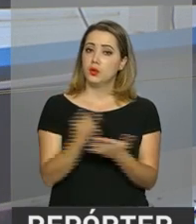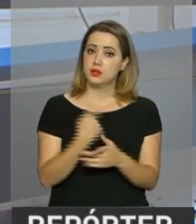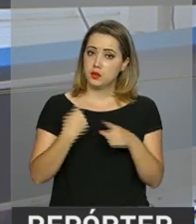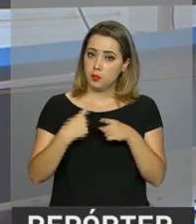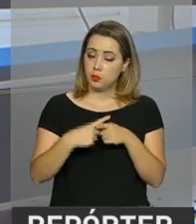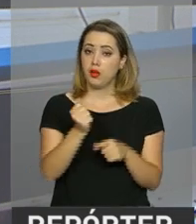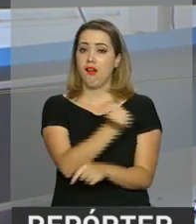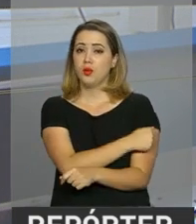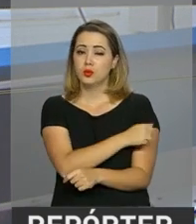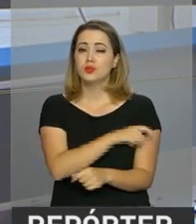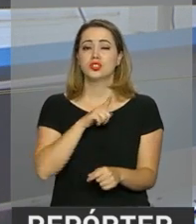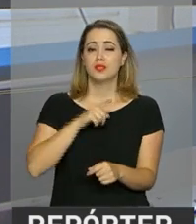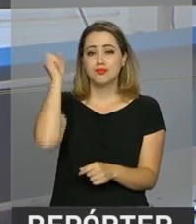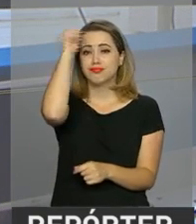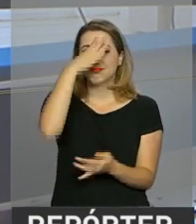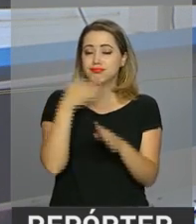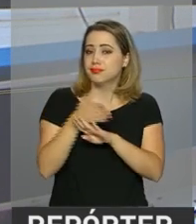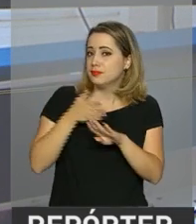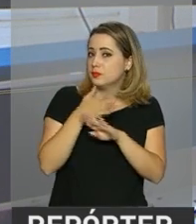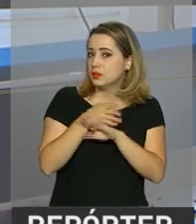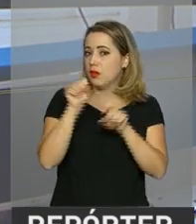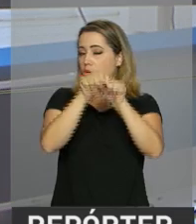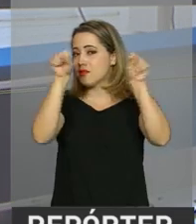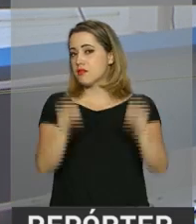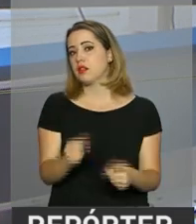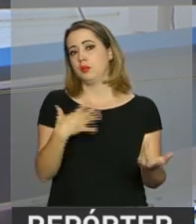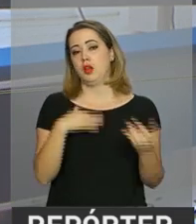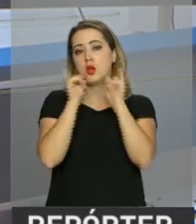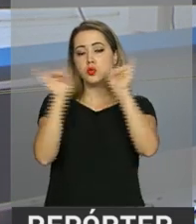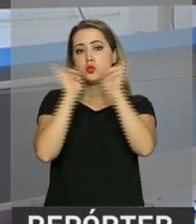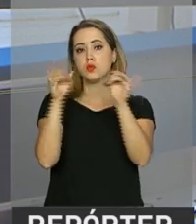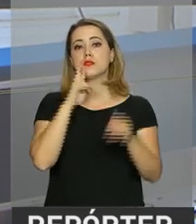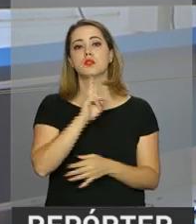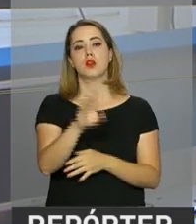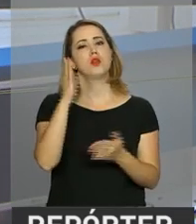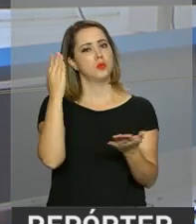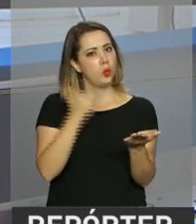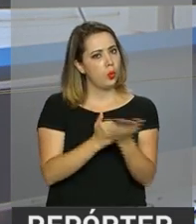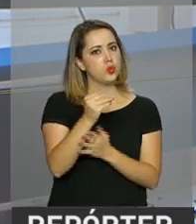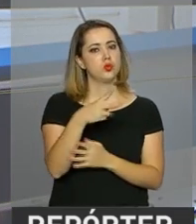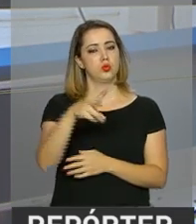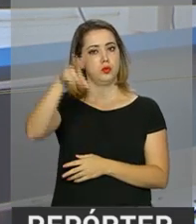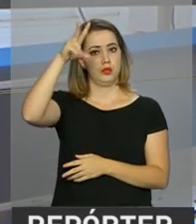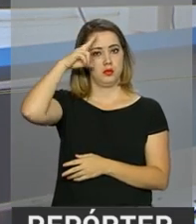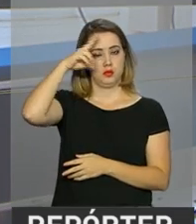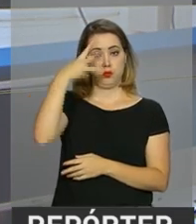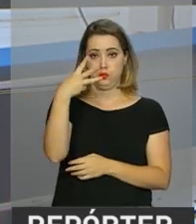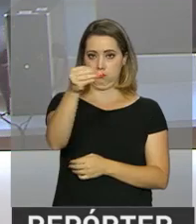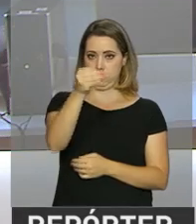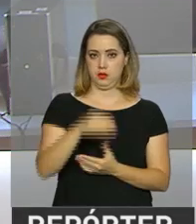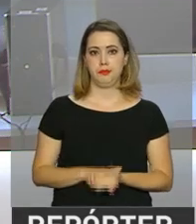pedido por estudantes que tiveram dific de acesso ao sistema a divulgação do resultado está mantida para segunda-feira dia